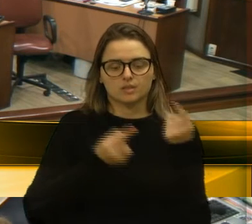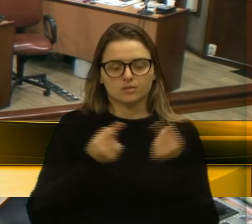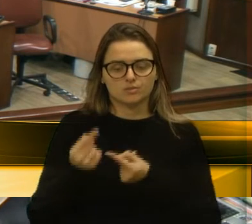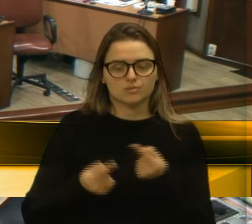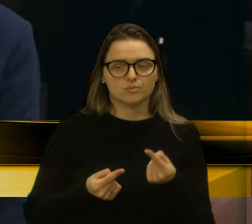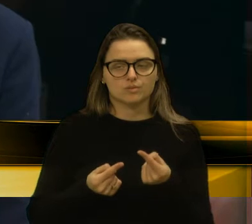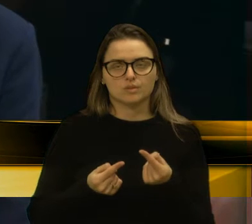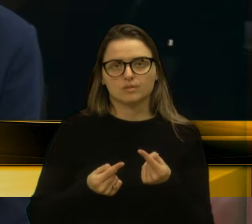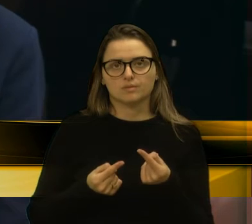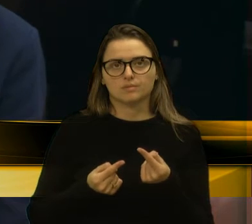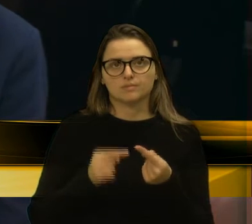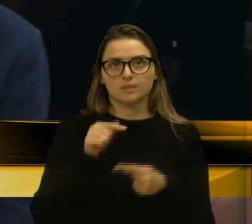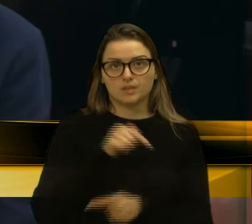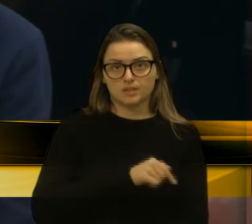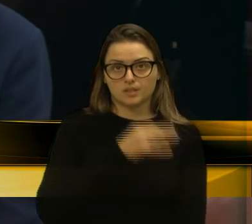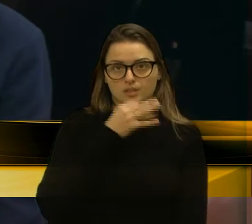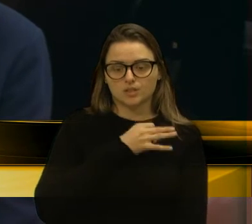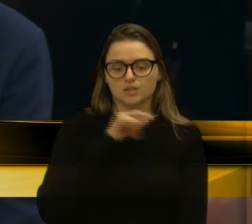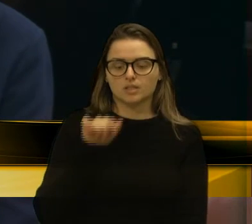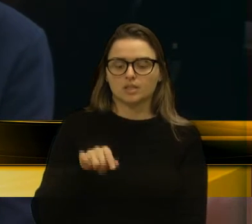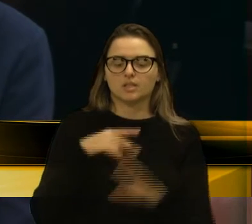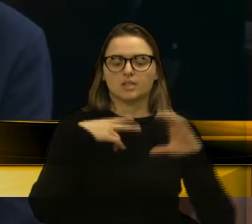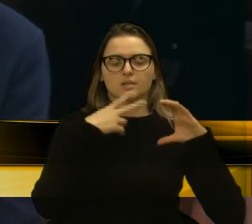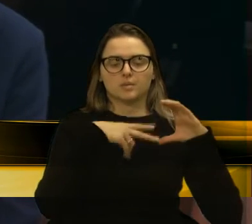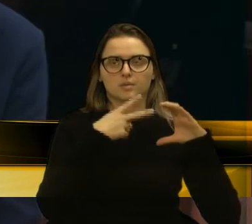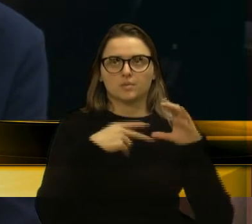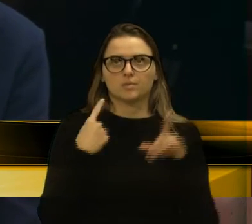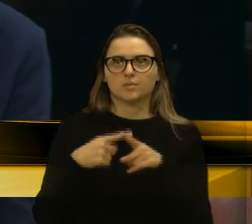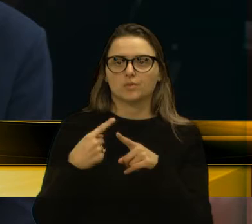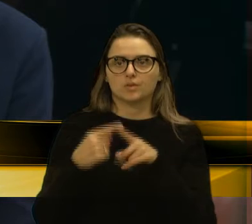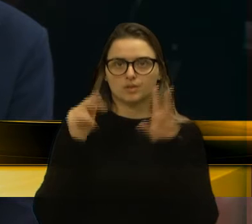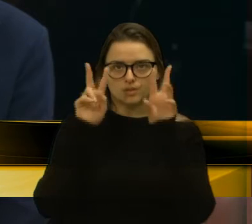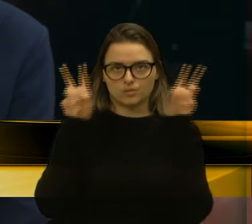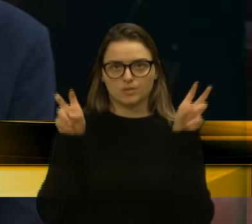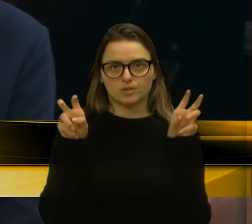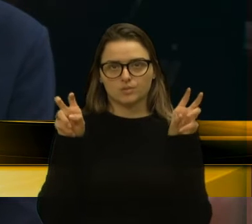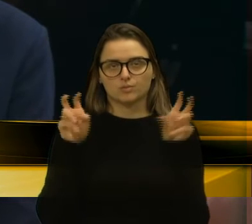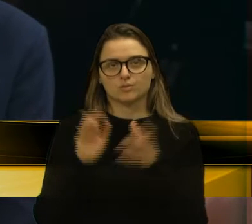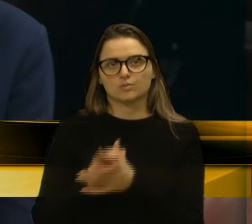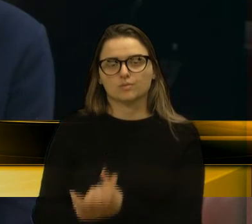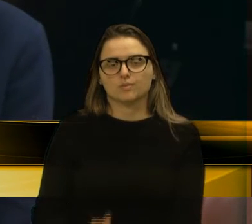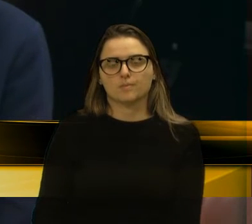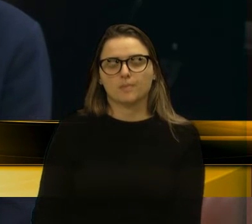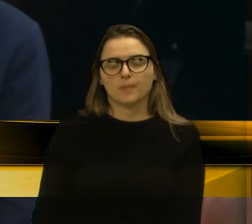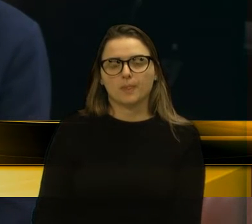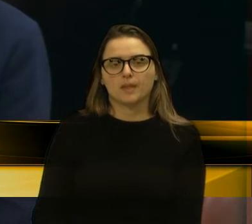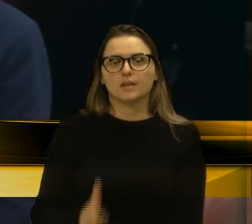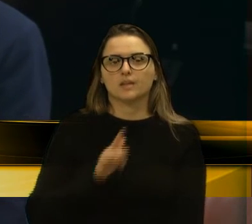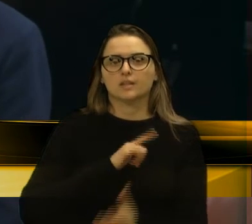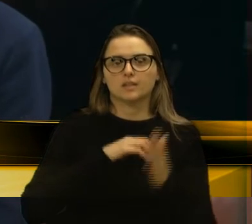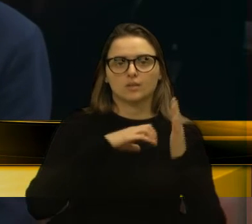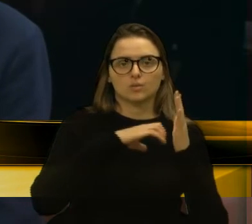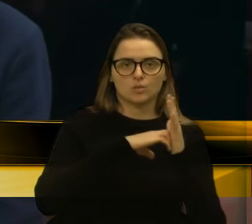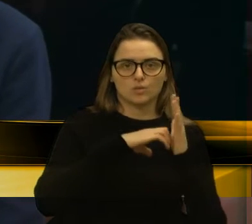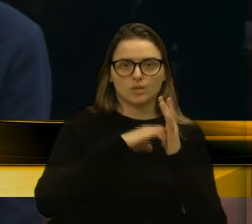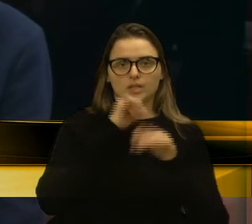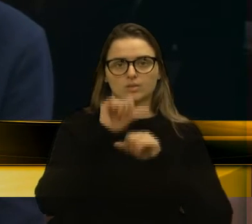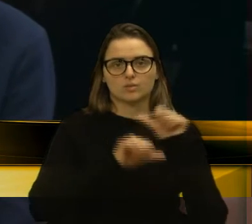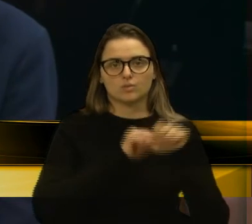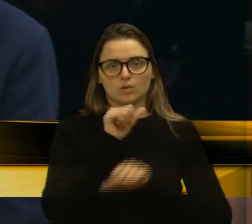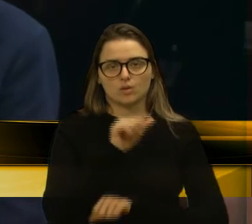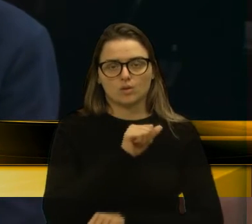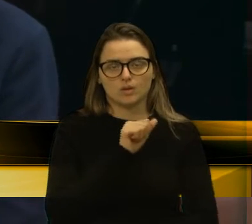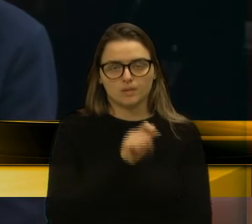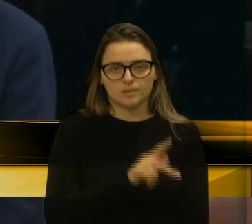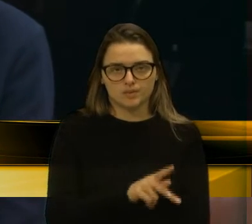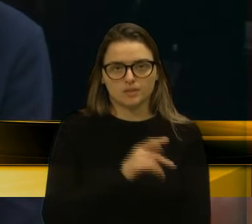municipal, para essa Casa Legislativa, porque esses assuntos que permeiam no Congresso, seja a reforma da Previdência, seja esse